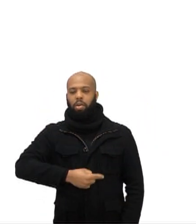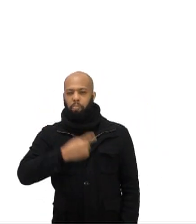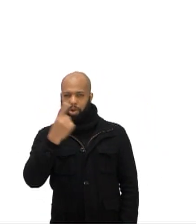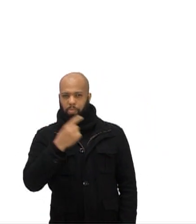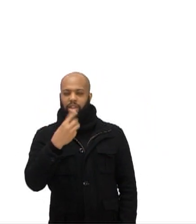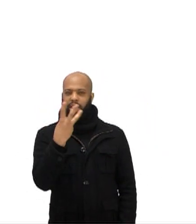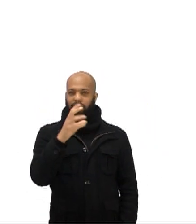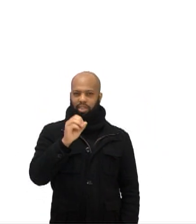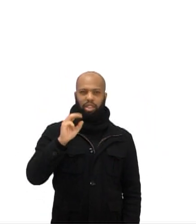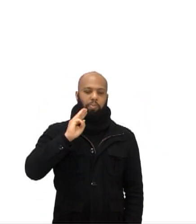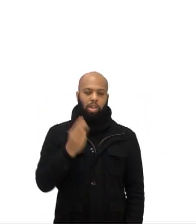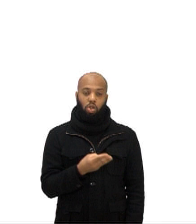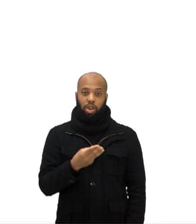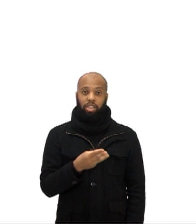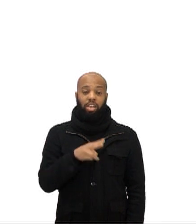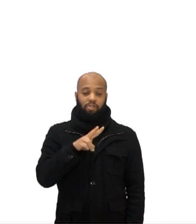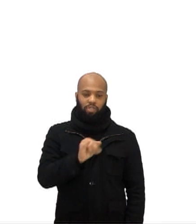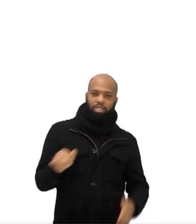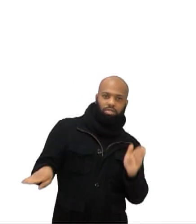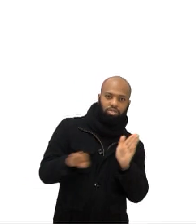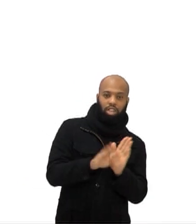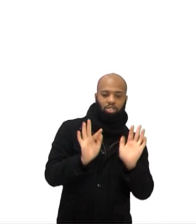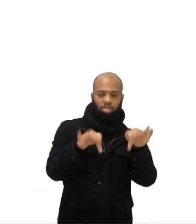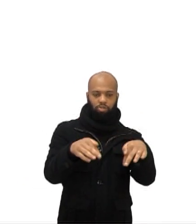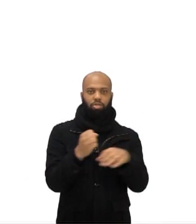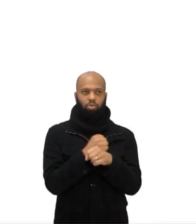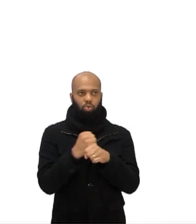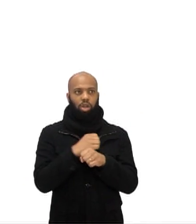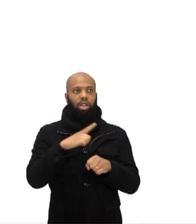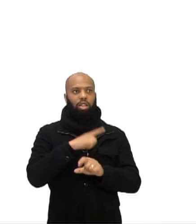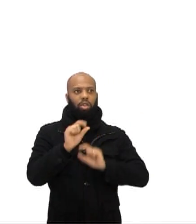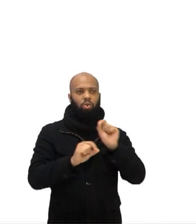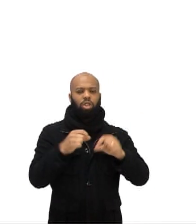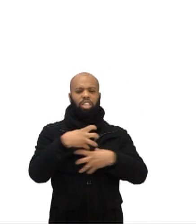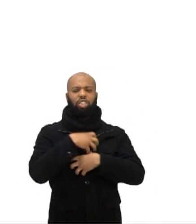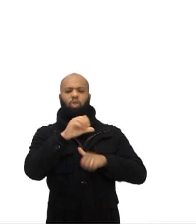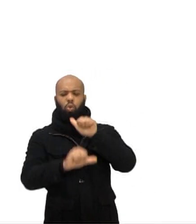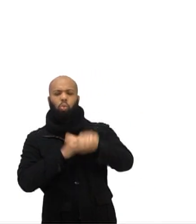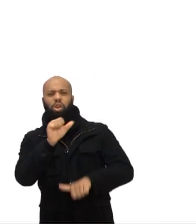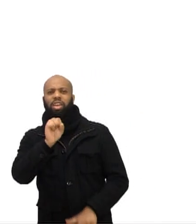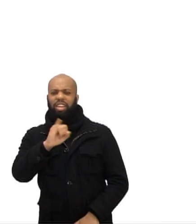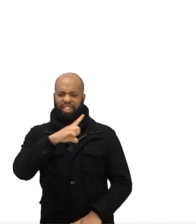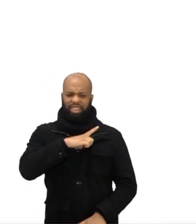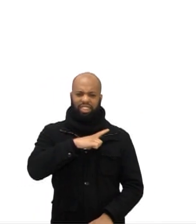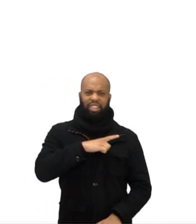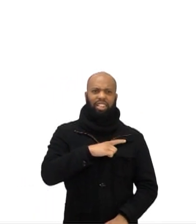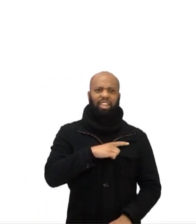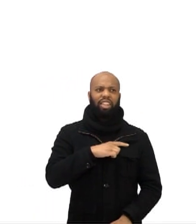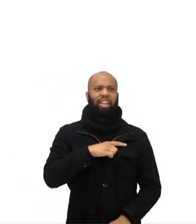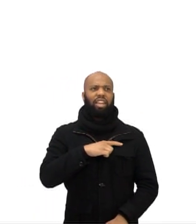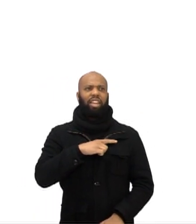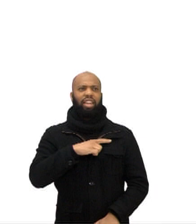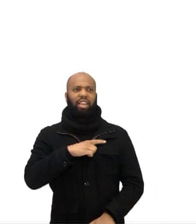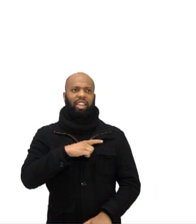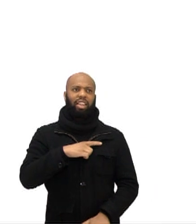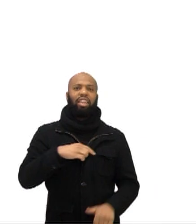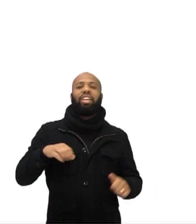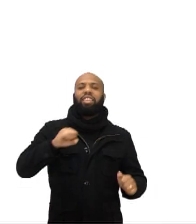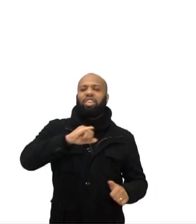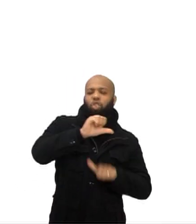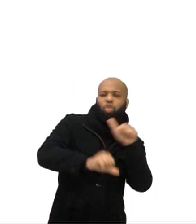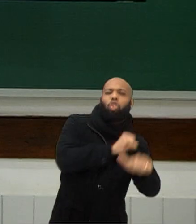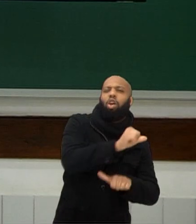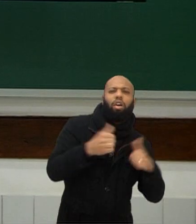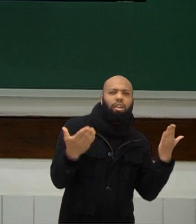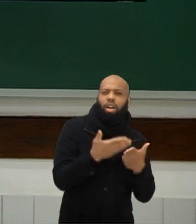milhões devem chegar no fim do ano. A mudança de sentido, se substituirmos devem chegar por